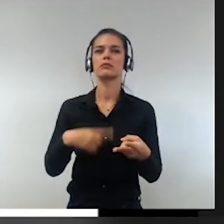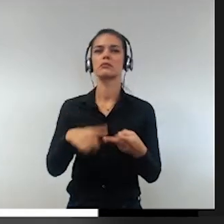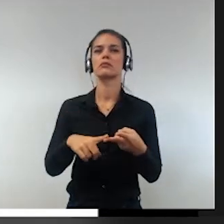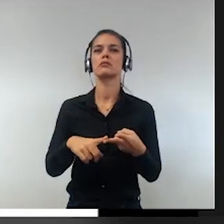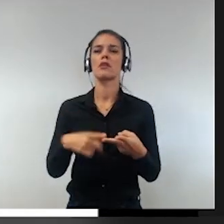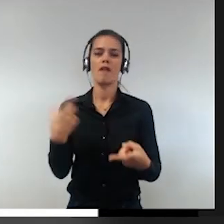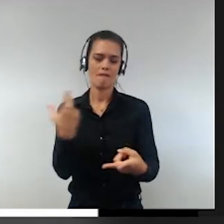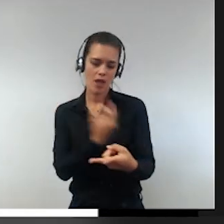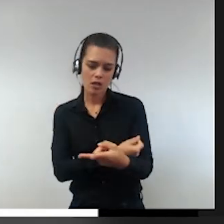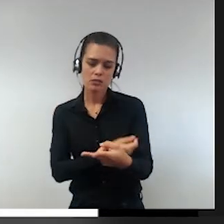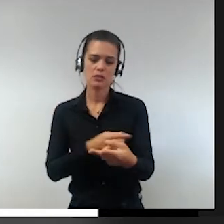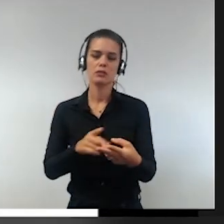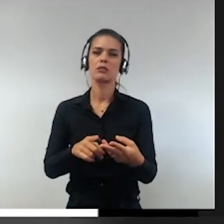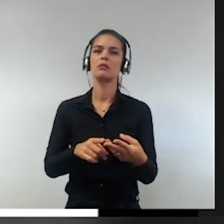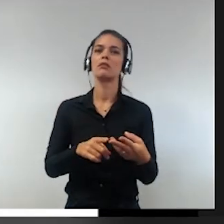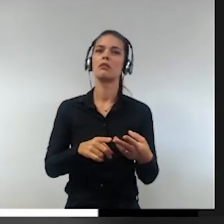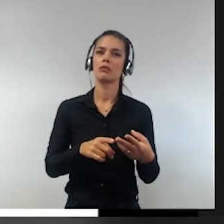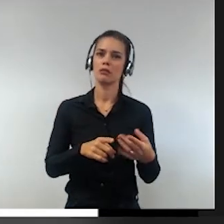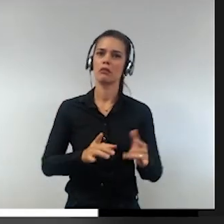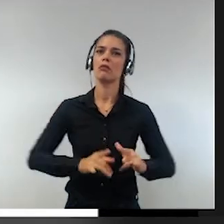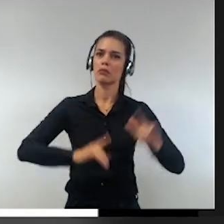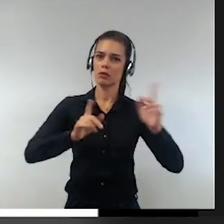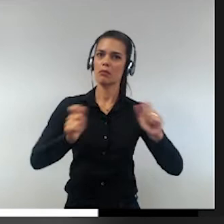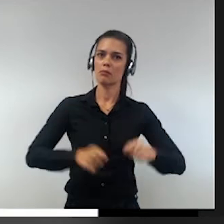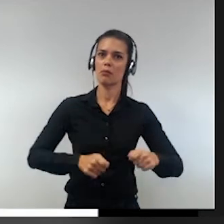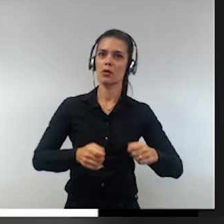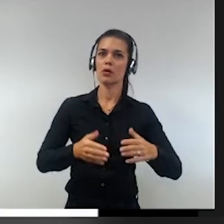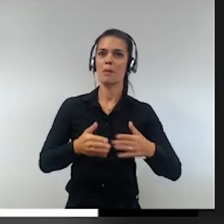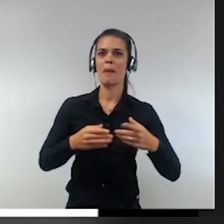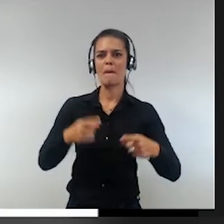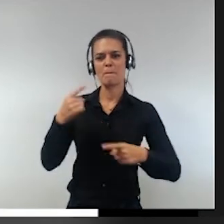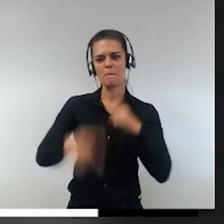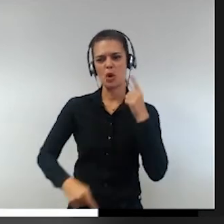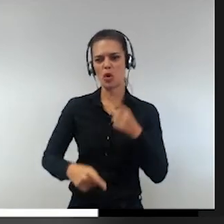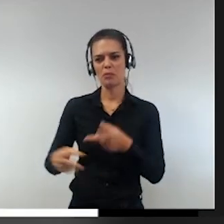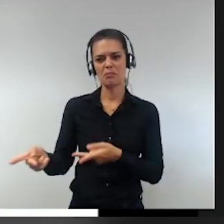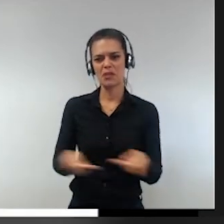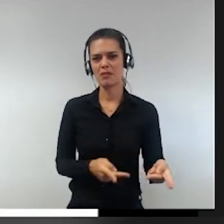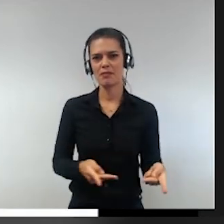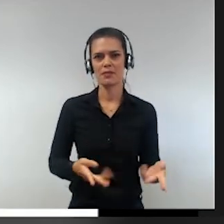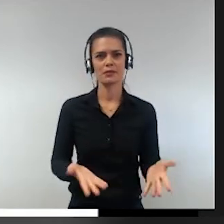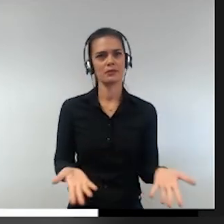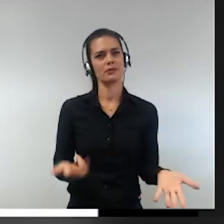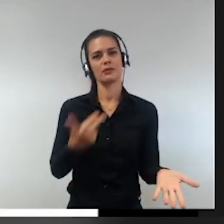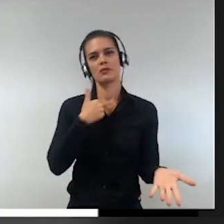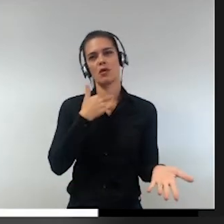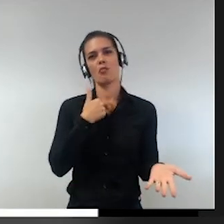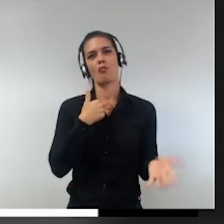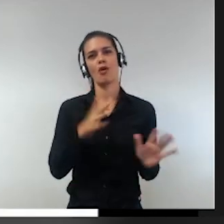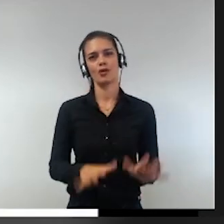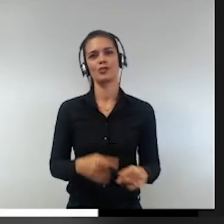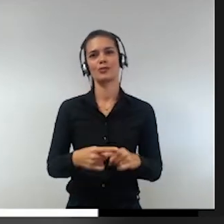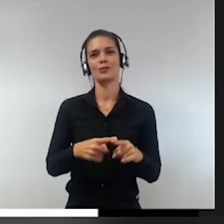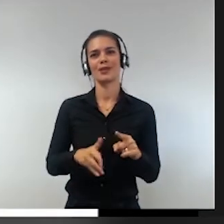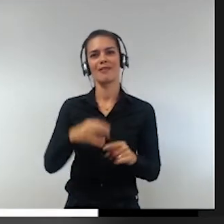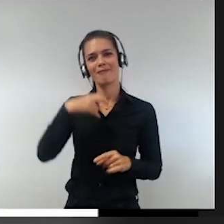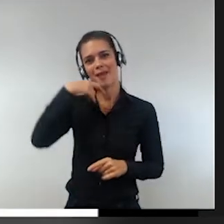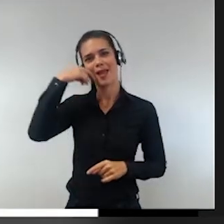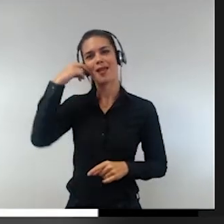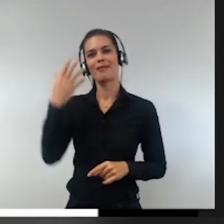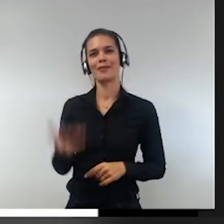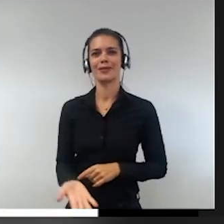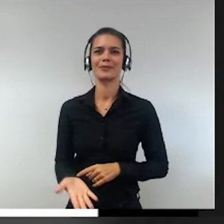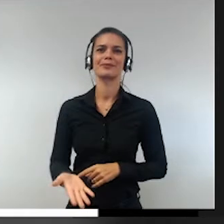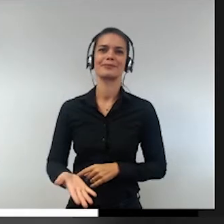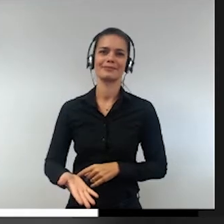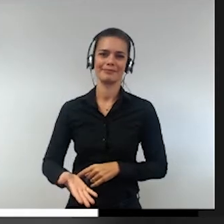de vacinação, isso o condomínio pode exigir. Mas proibir de uma visita tua levar um animalzinho, não pode, porque é constrangimento ilegal. Vejam como a